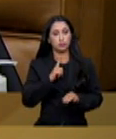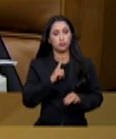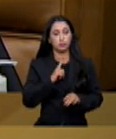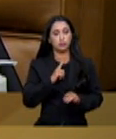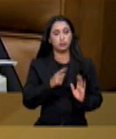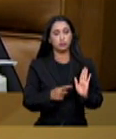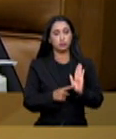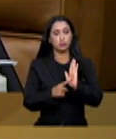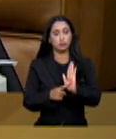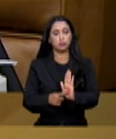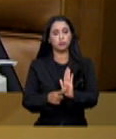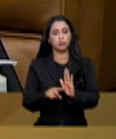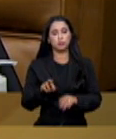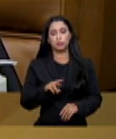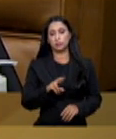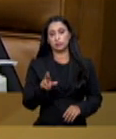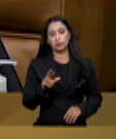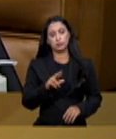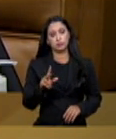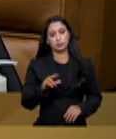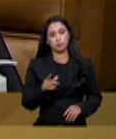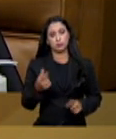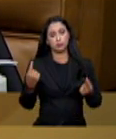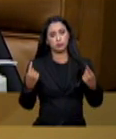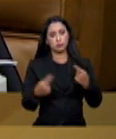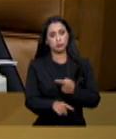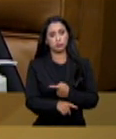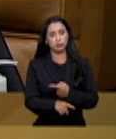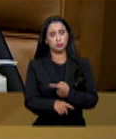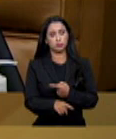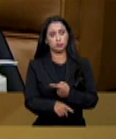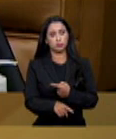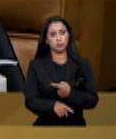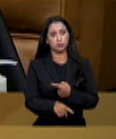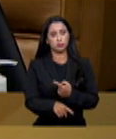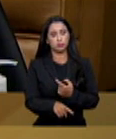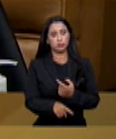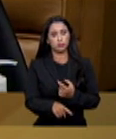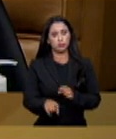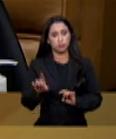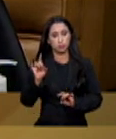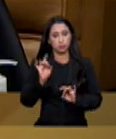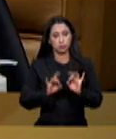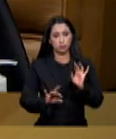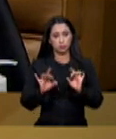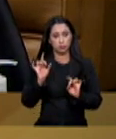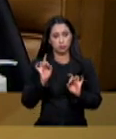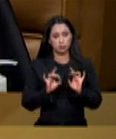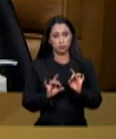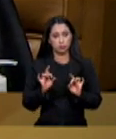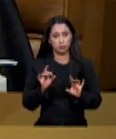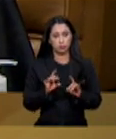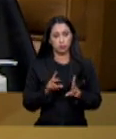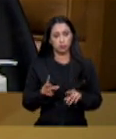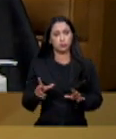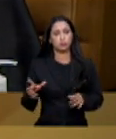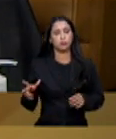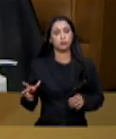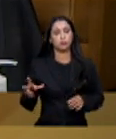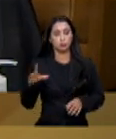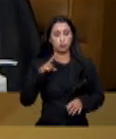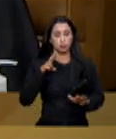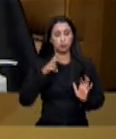revela inexistir violação específica da